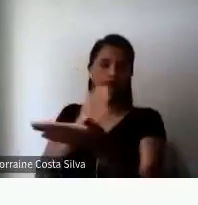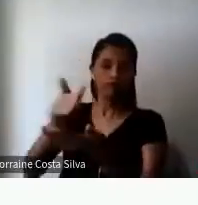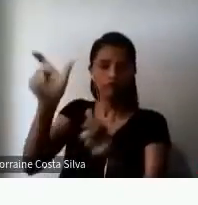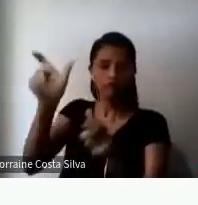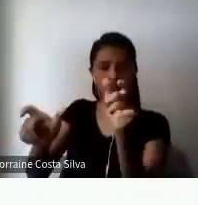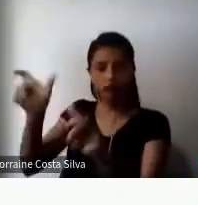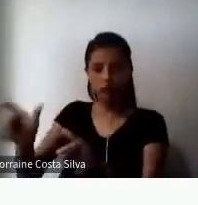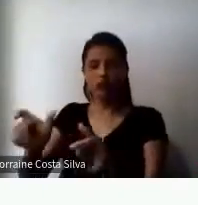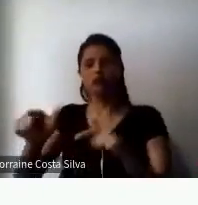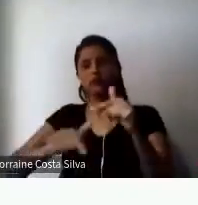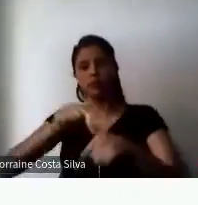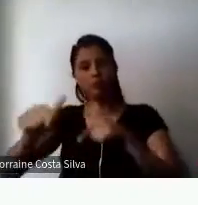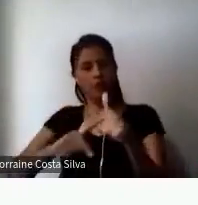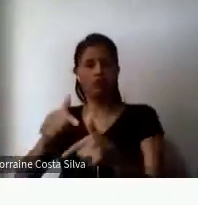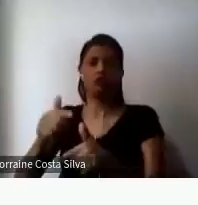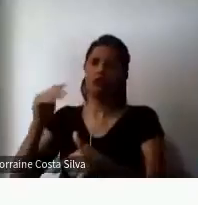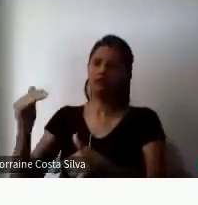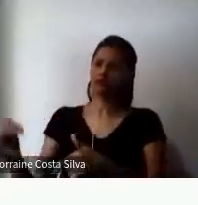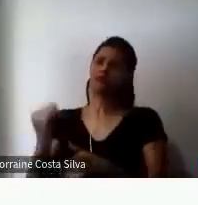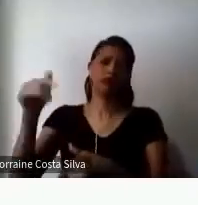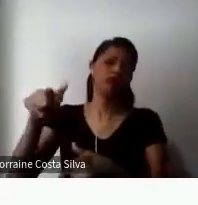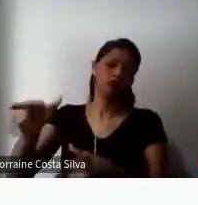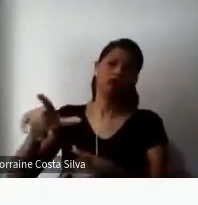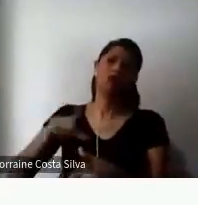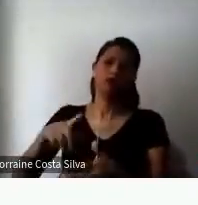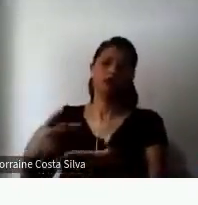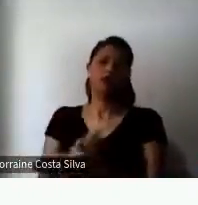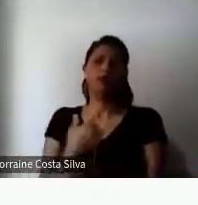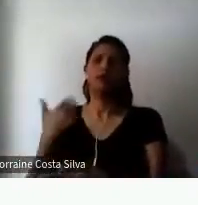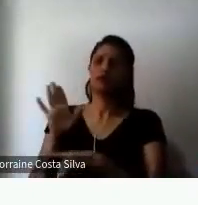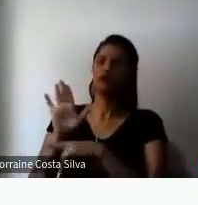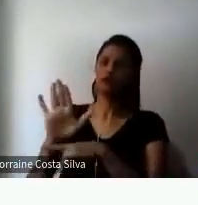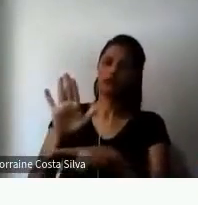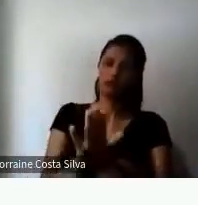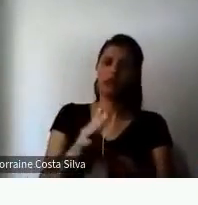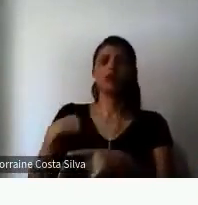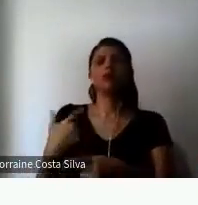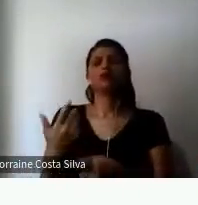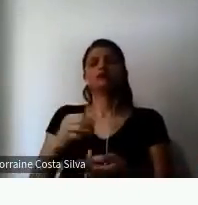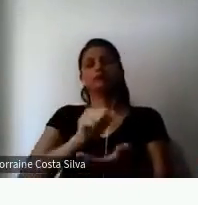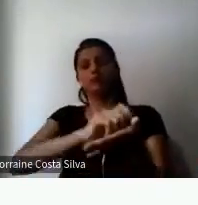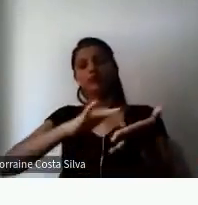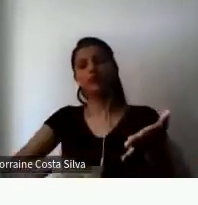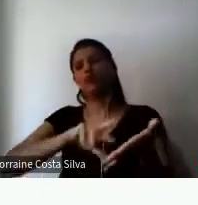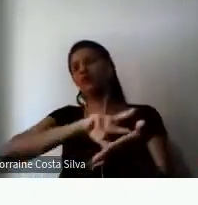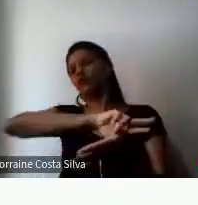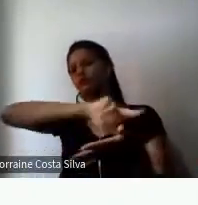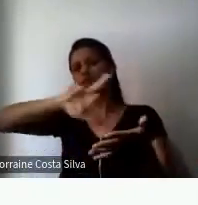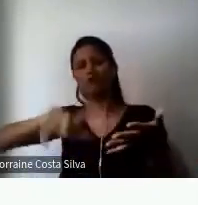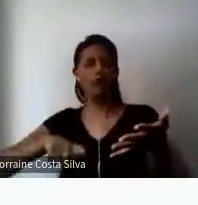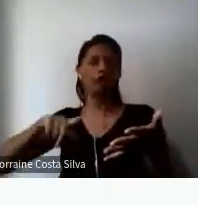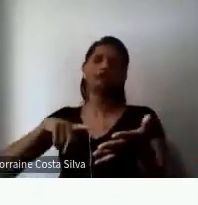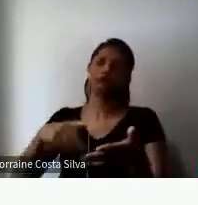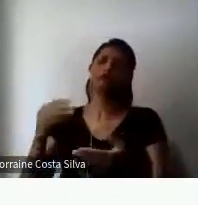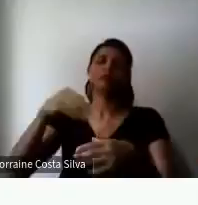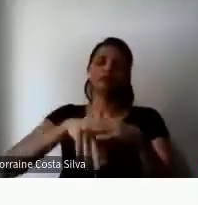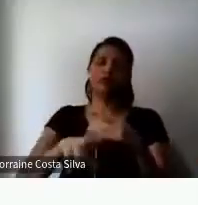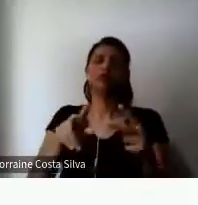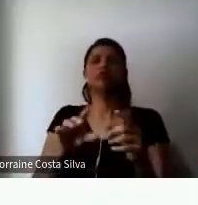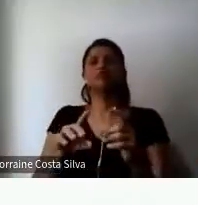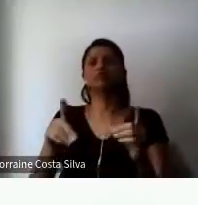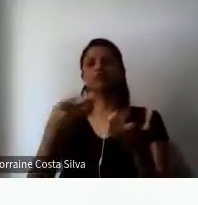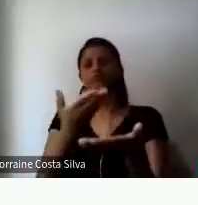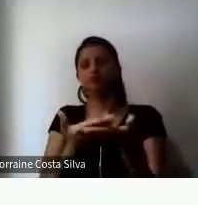pandemia e auxiliariam tanto nas atividades de ensino remoto, como diversas atividades para que esses trabalhadores